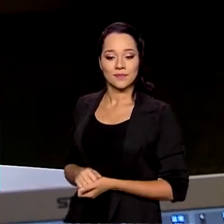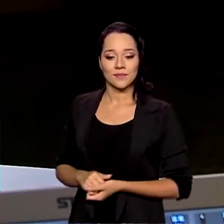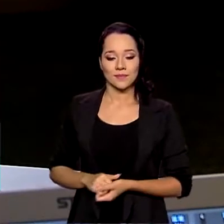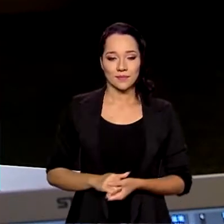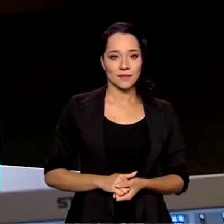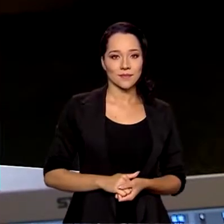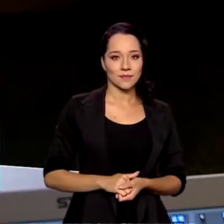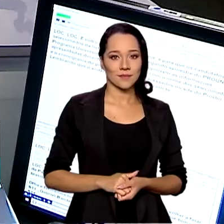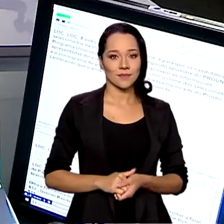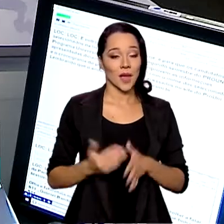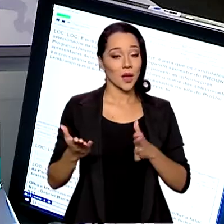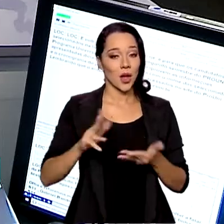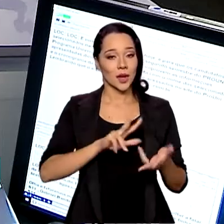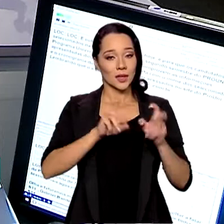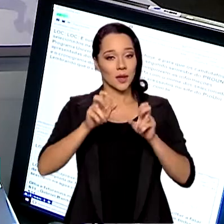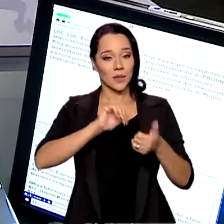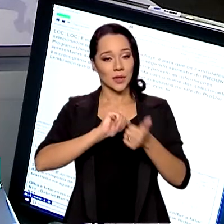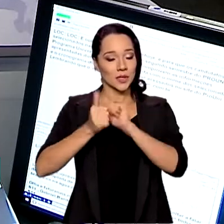prouni.mec.com.br.